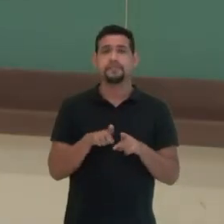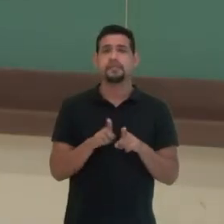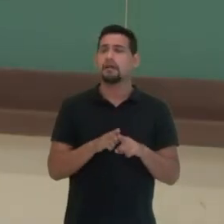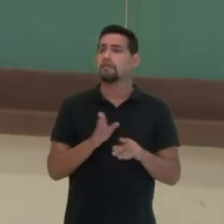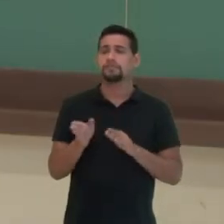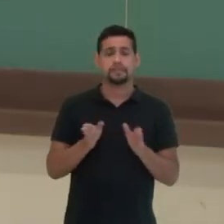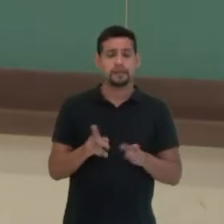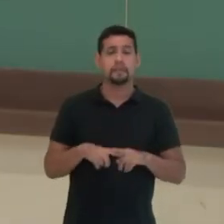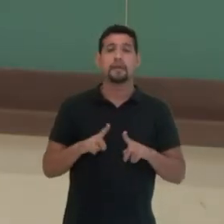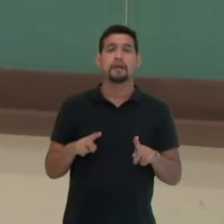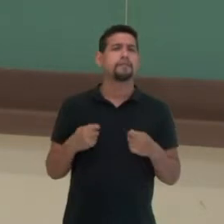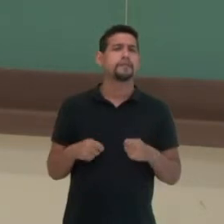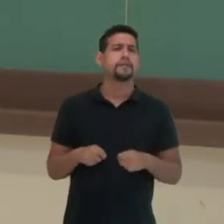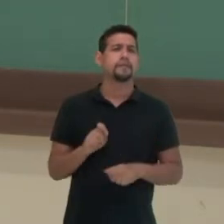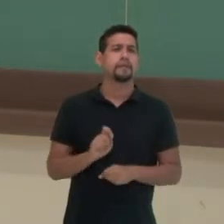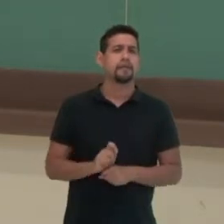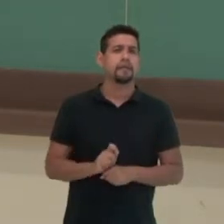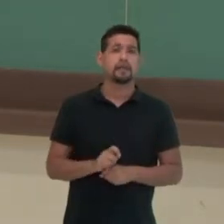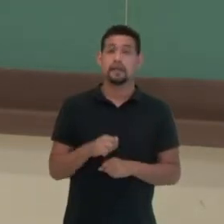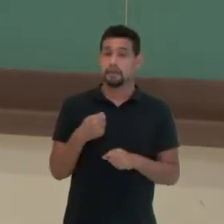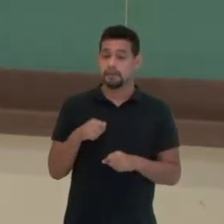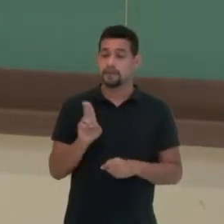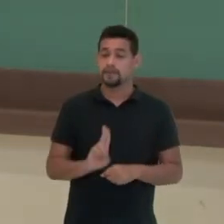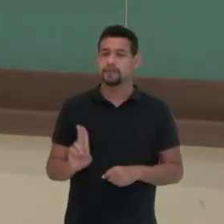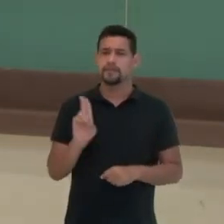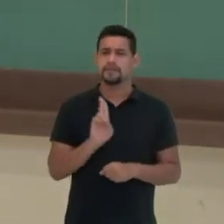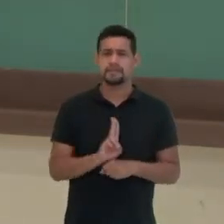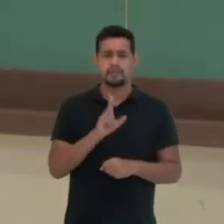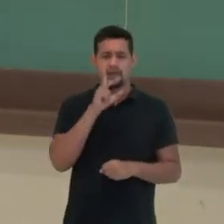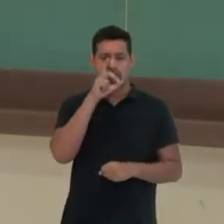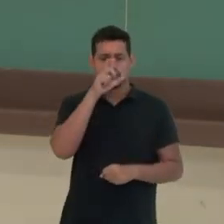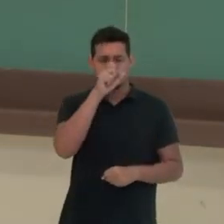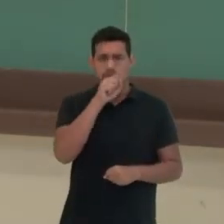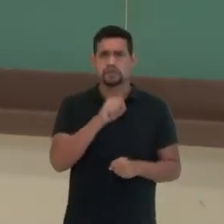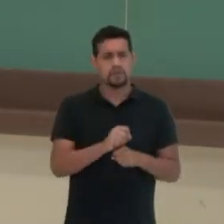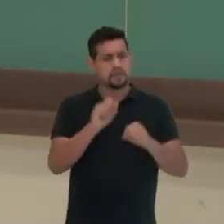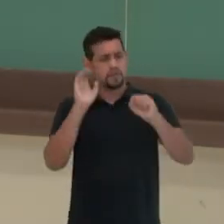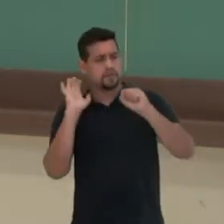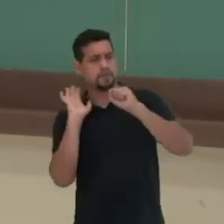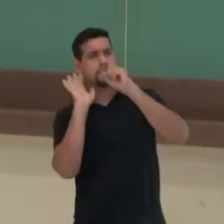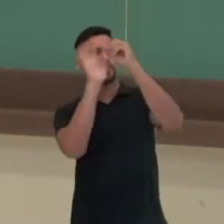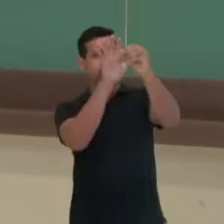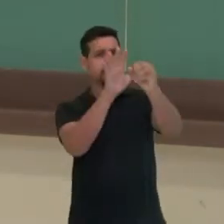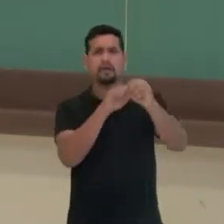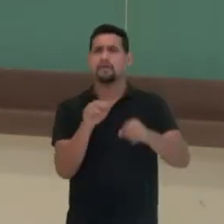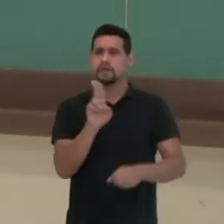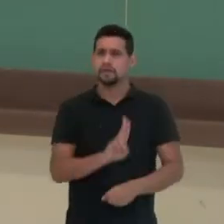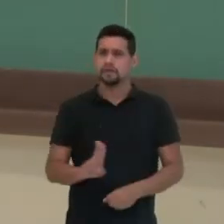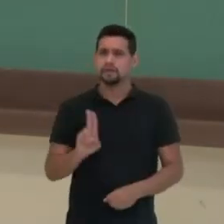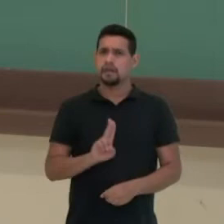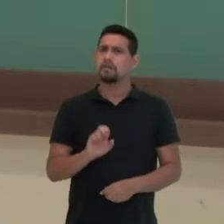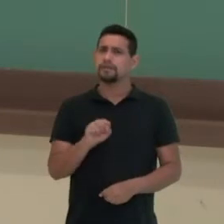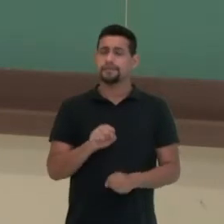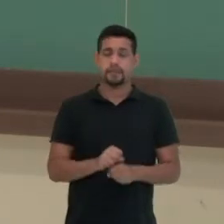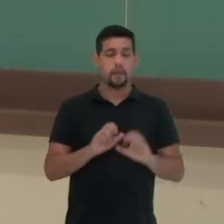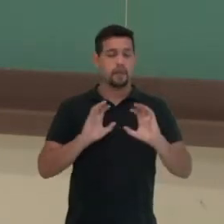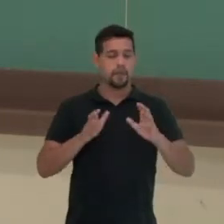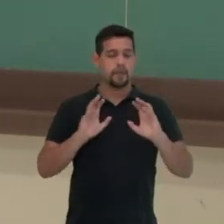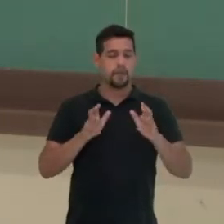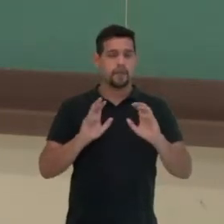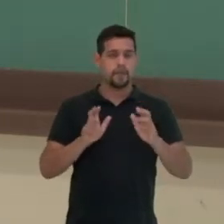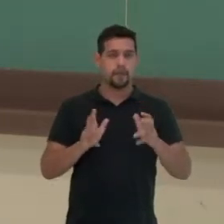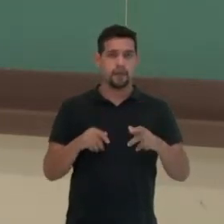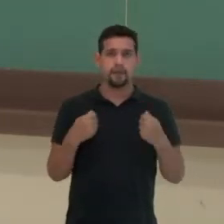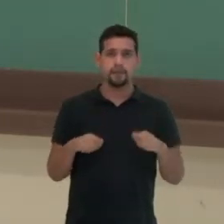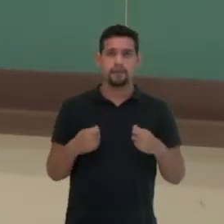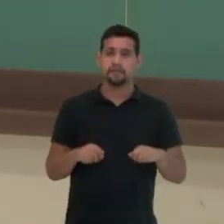Mas ela precisa aplicar uma intensidade na força que ela vai então colocar sobre a bola, né? Vai